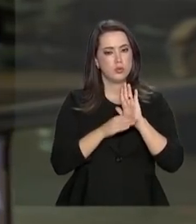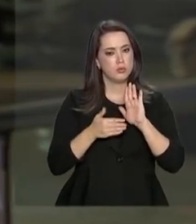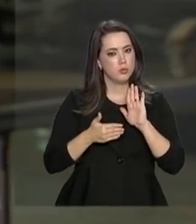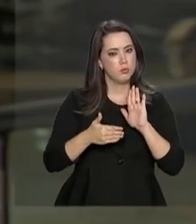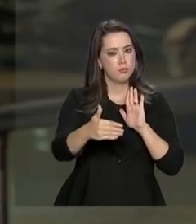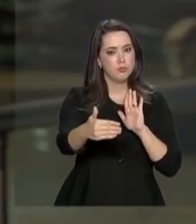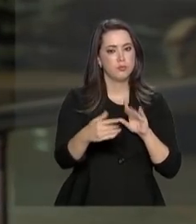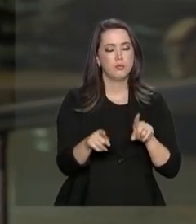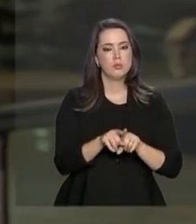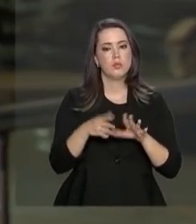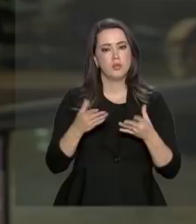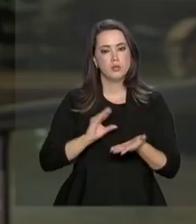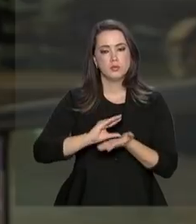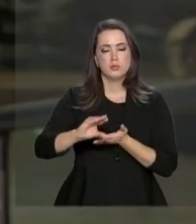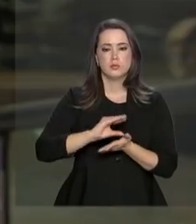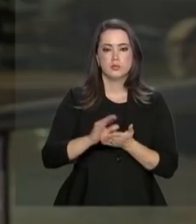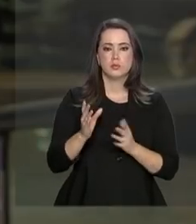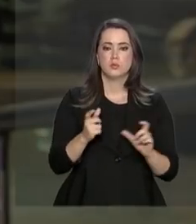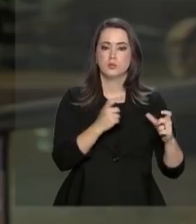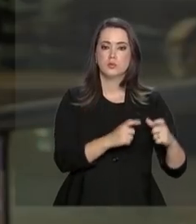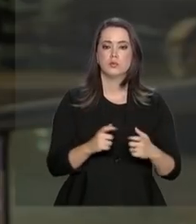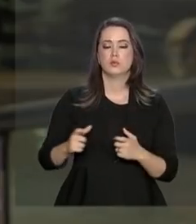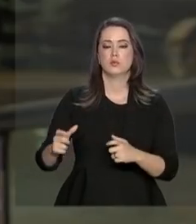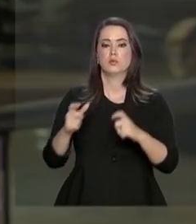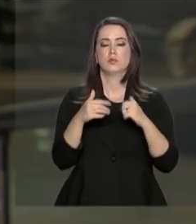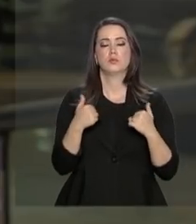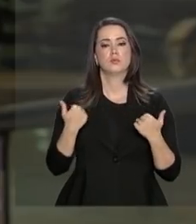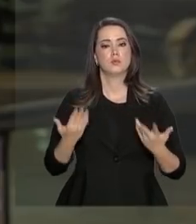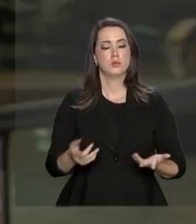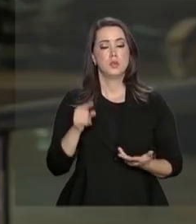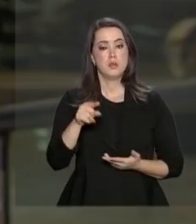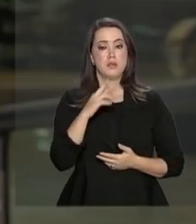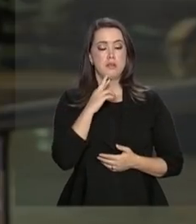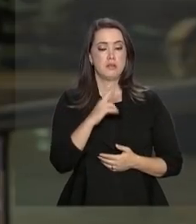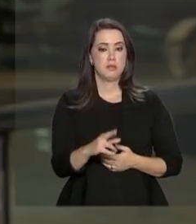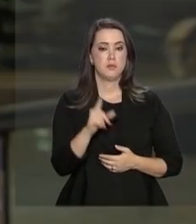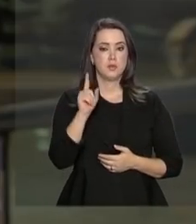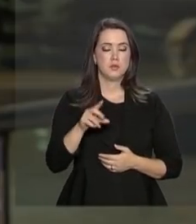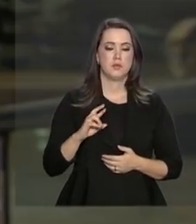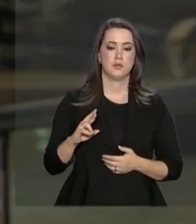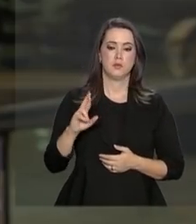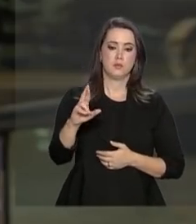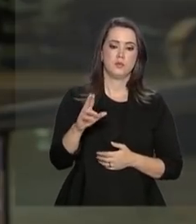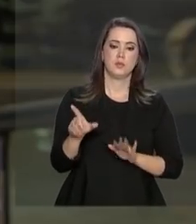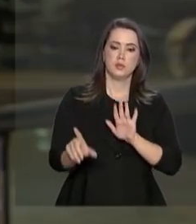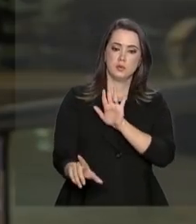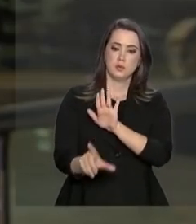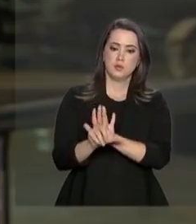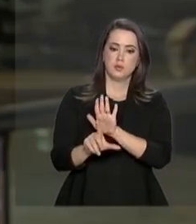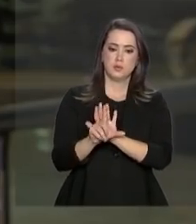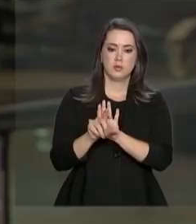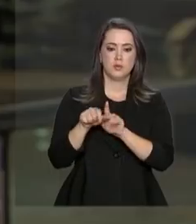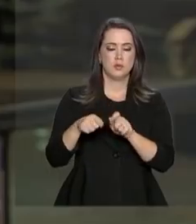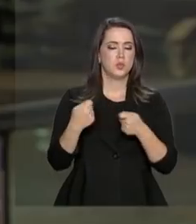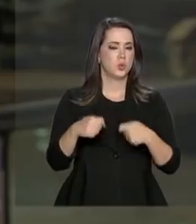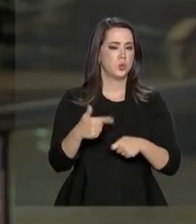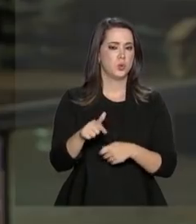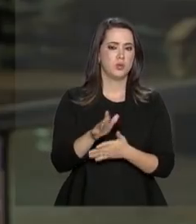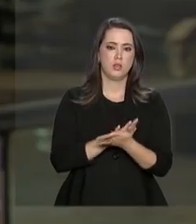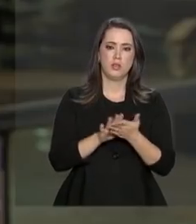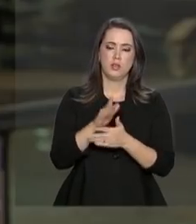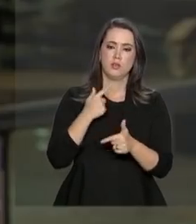vão garantir aí investimentos nas regiões e que essa solução é responsável legalmente e que não vai